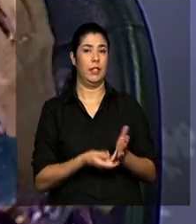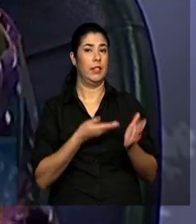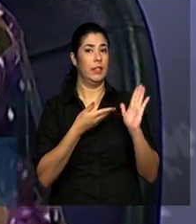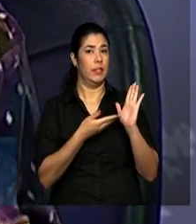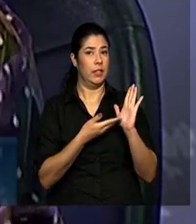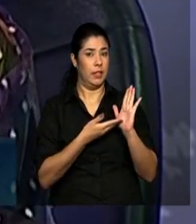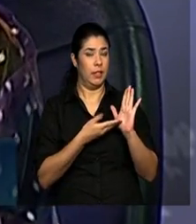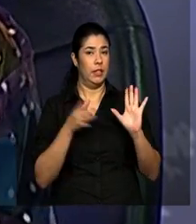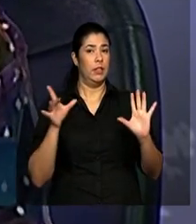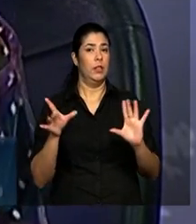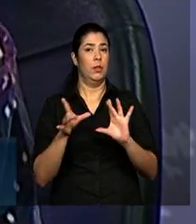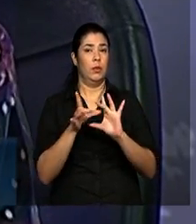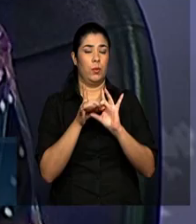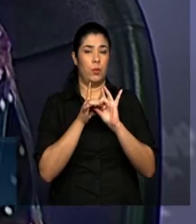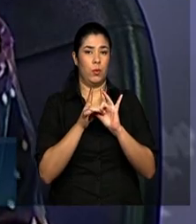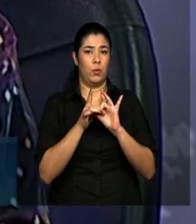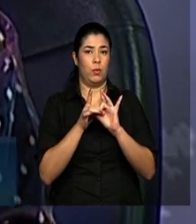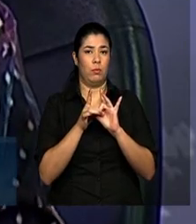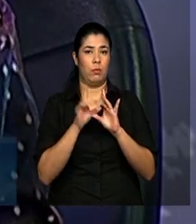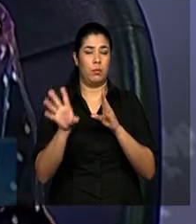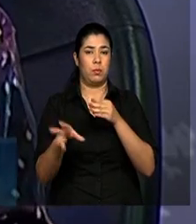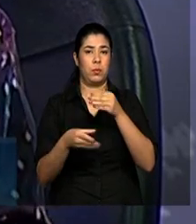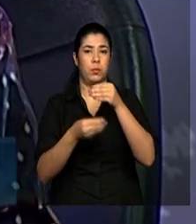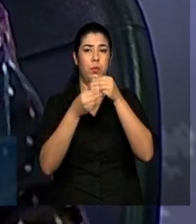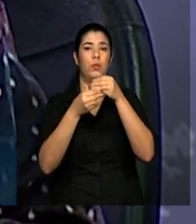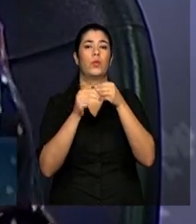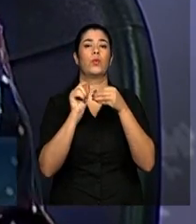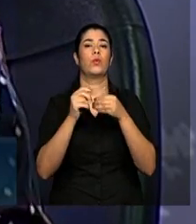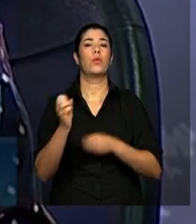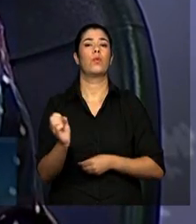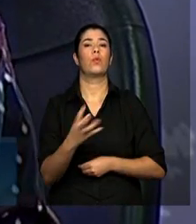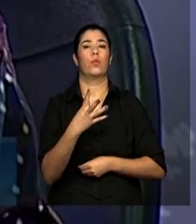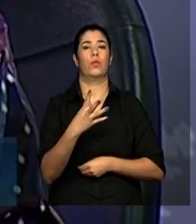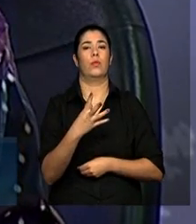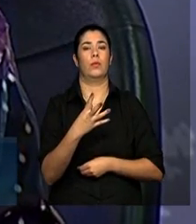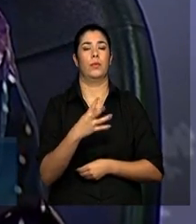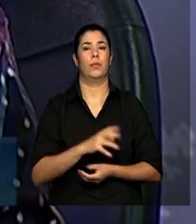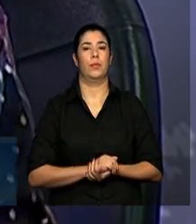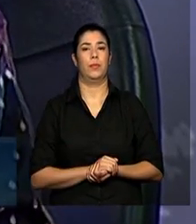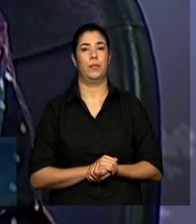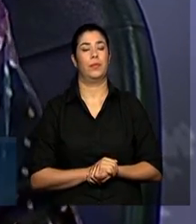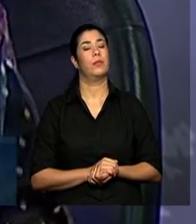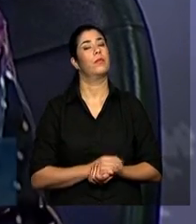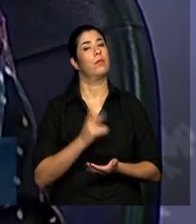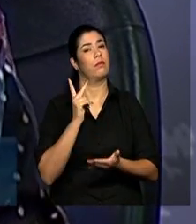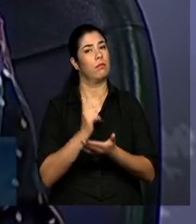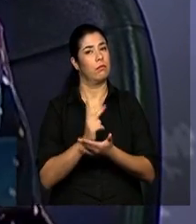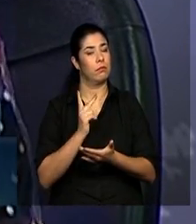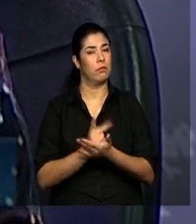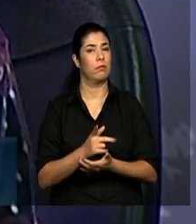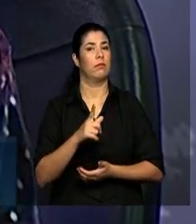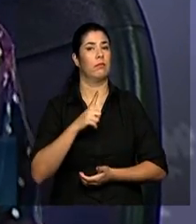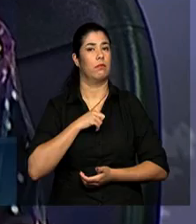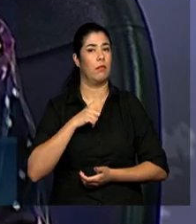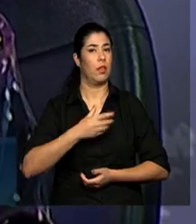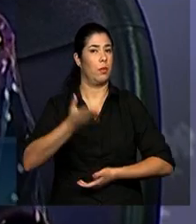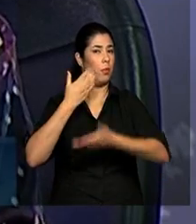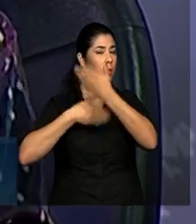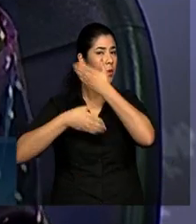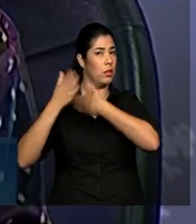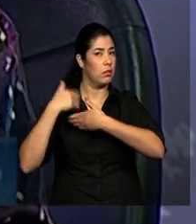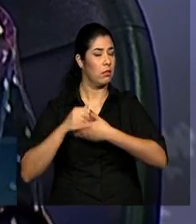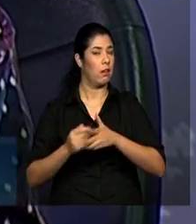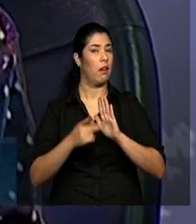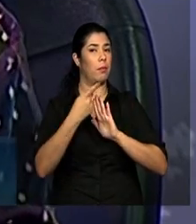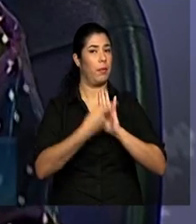esta complementação que é a novidade, embora seja antiga,